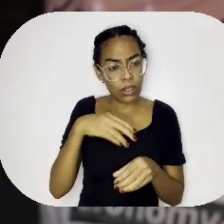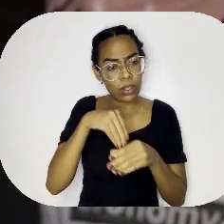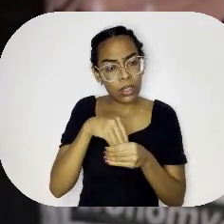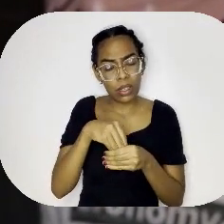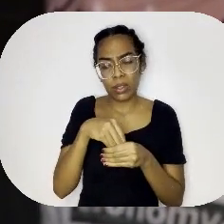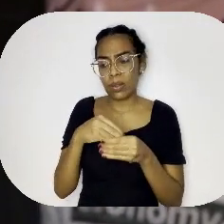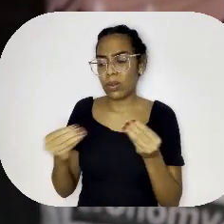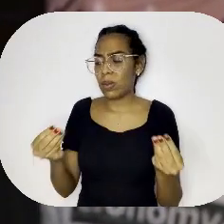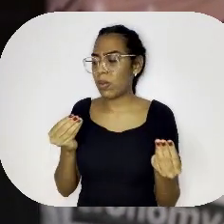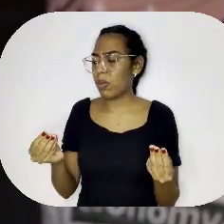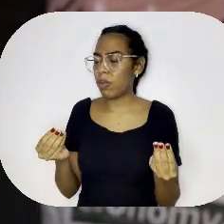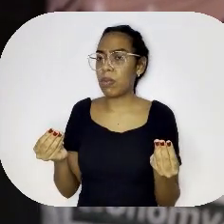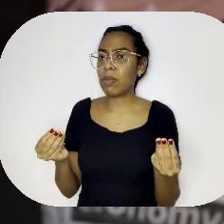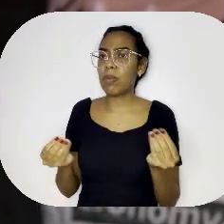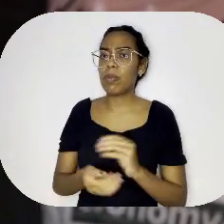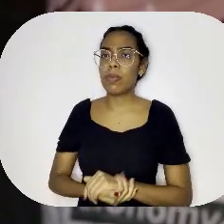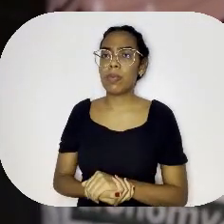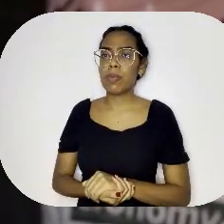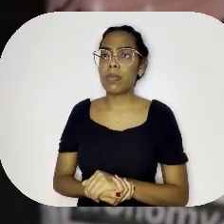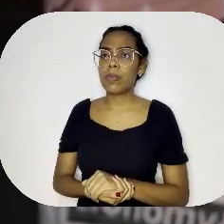ele estale?